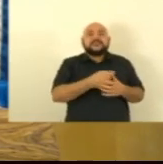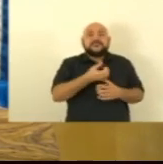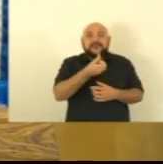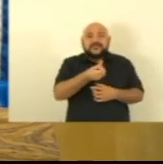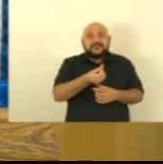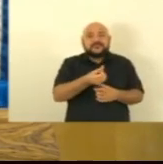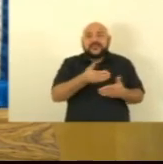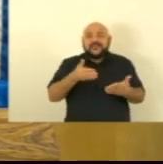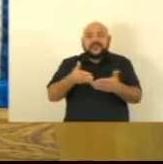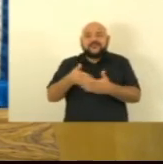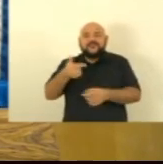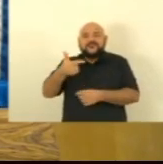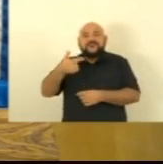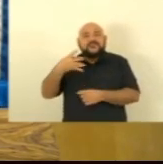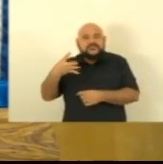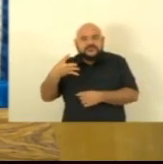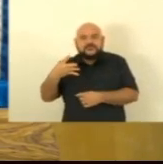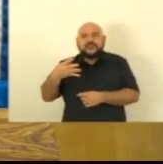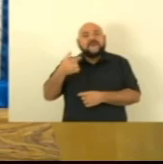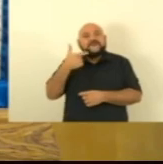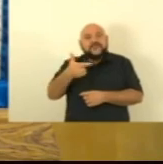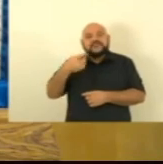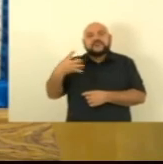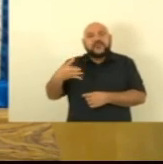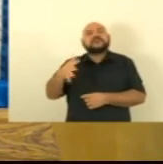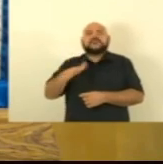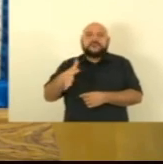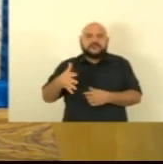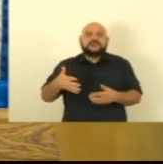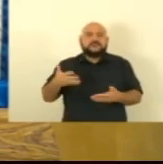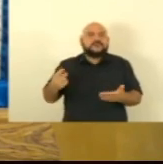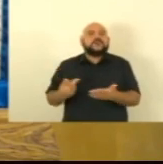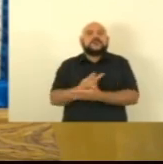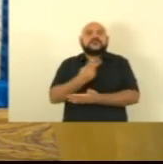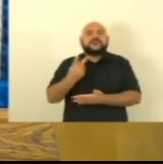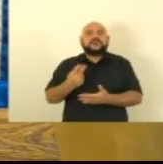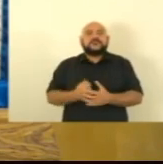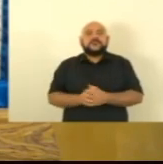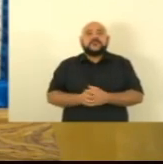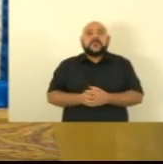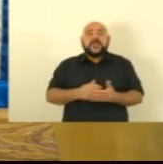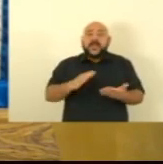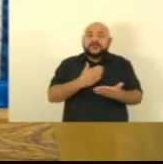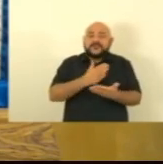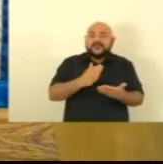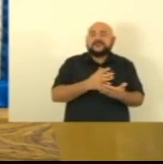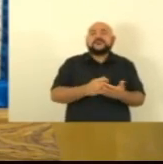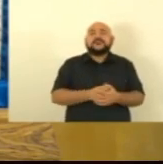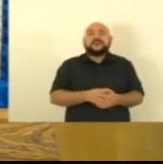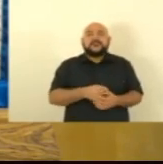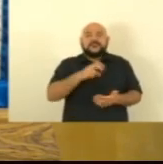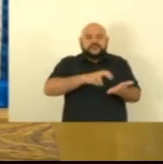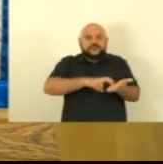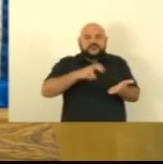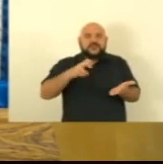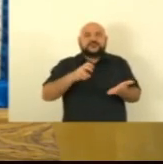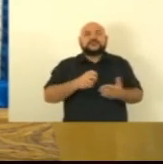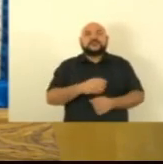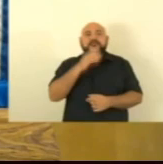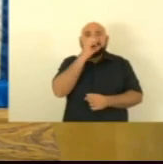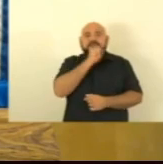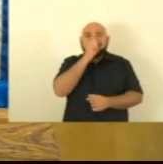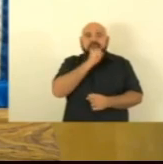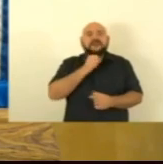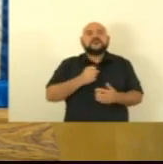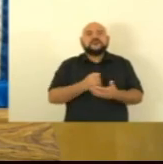dia. Chega-se ao absurdo de, na parte da manhã do sábado, começarem a se